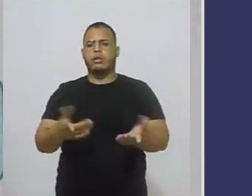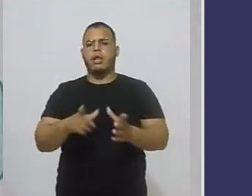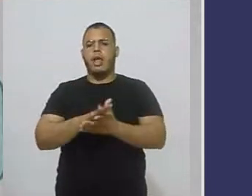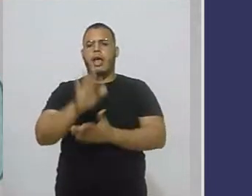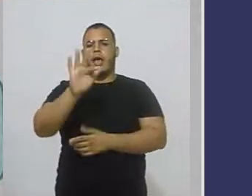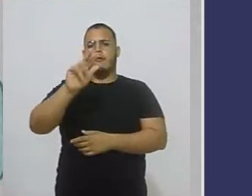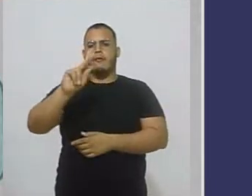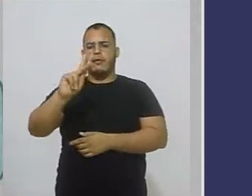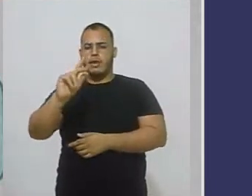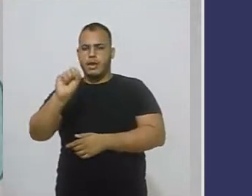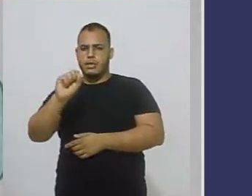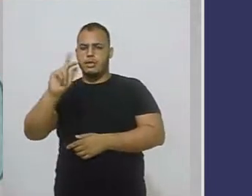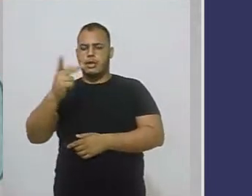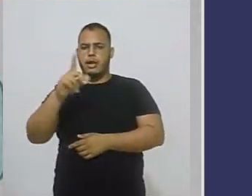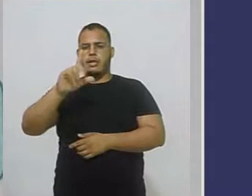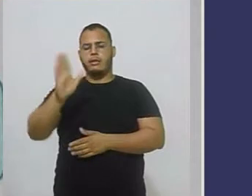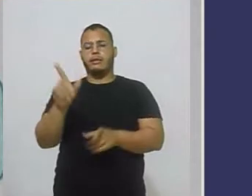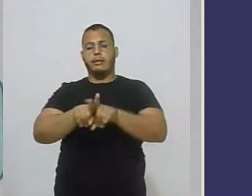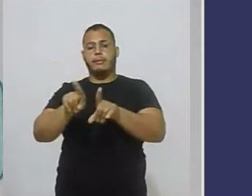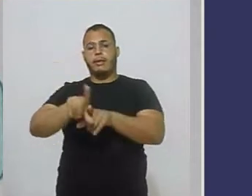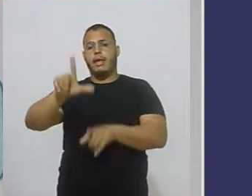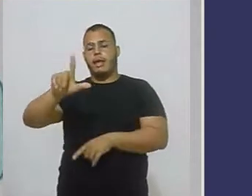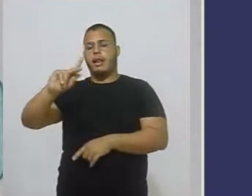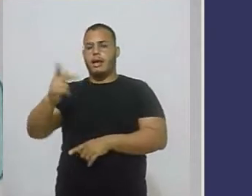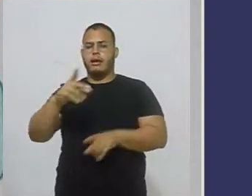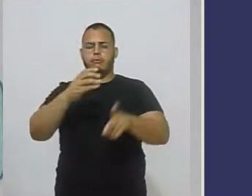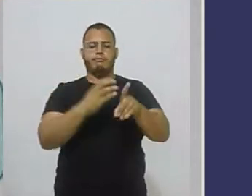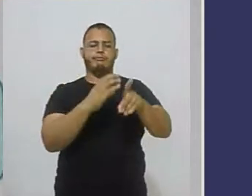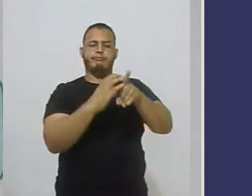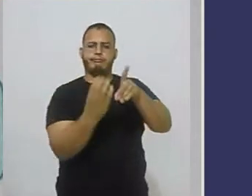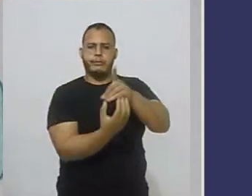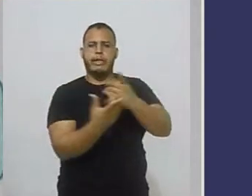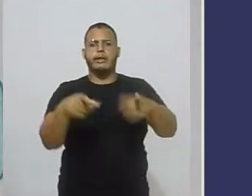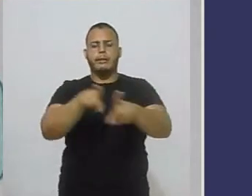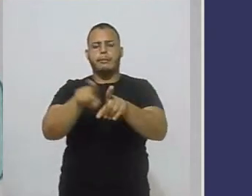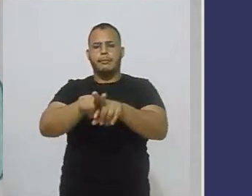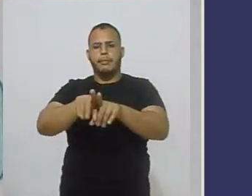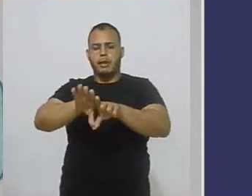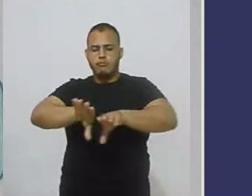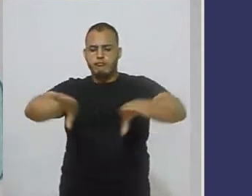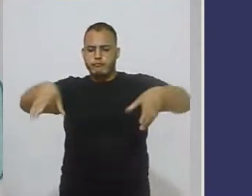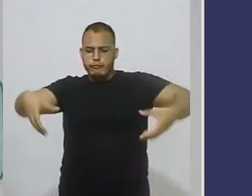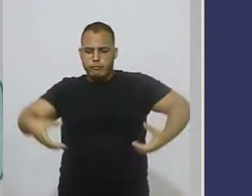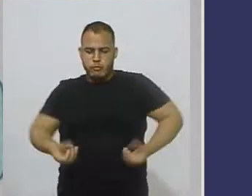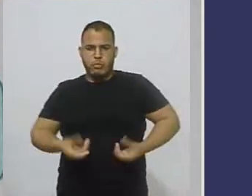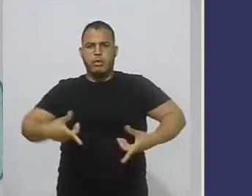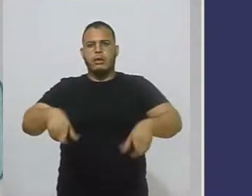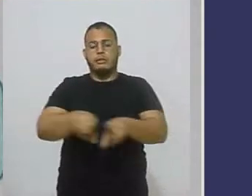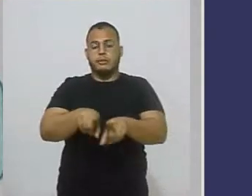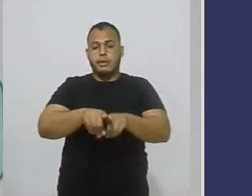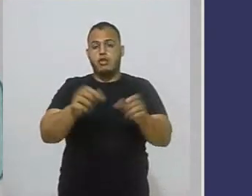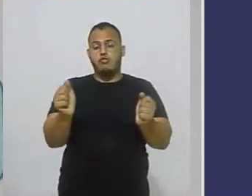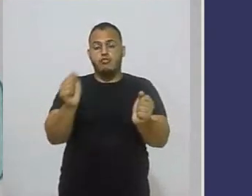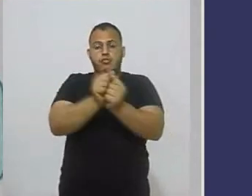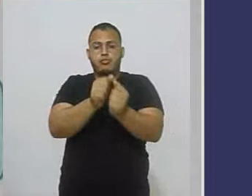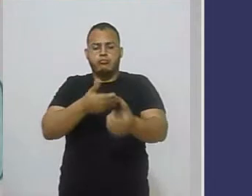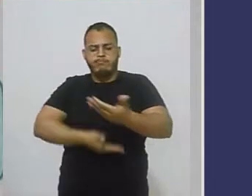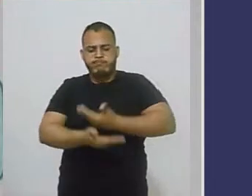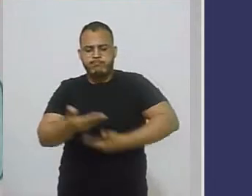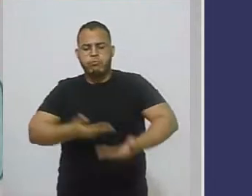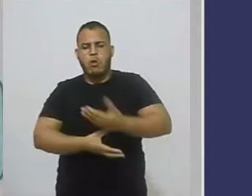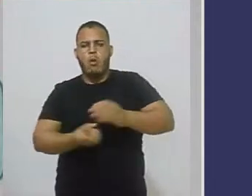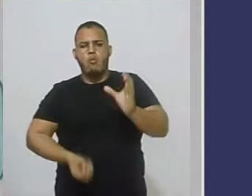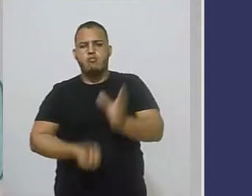FSH e LH, a gente vai estar falando de testículos e ovários, certo? Eles vão aí juntos agirem na produção